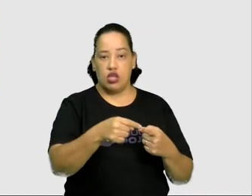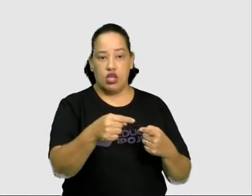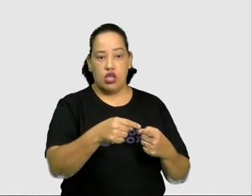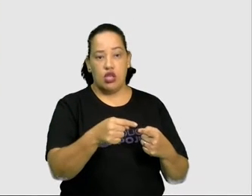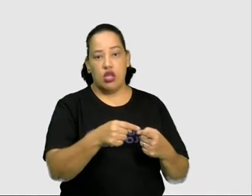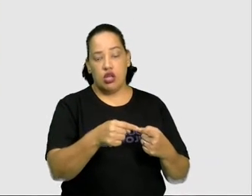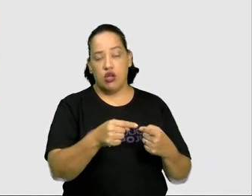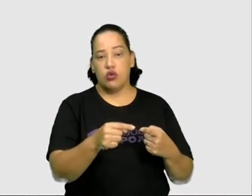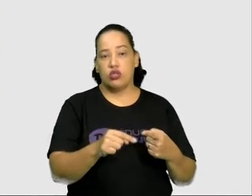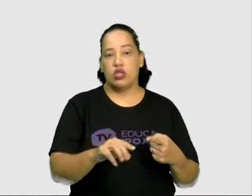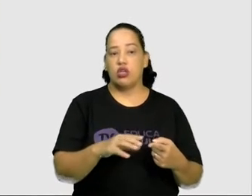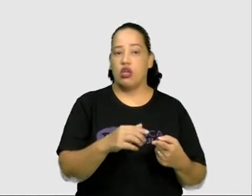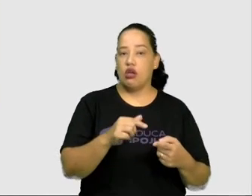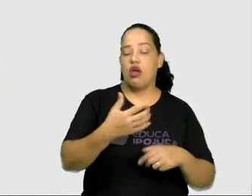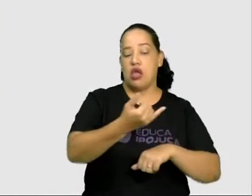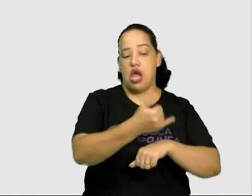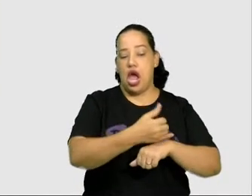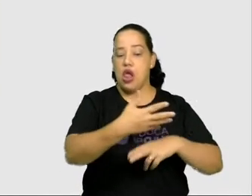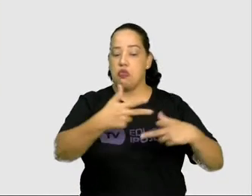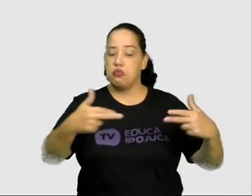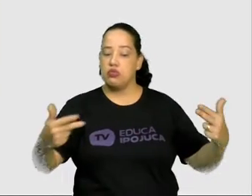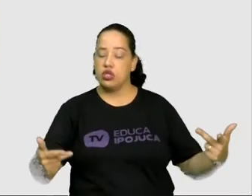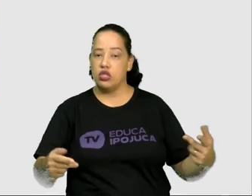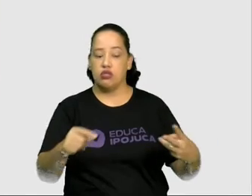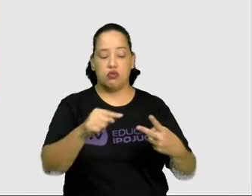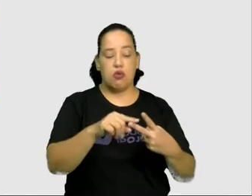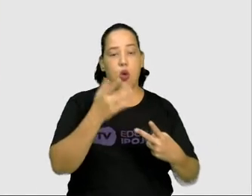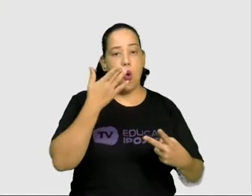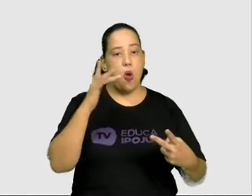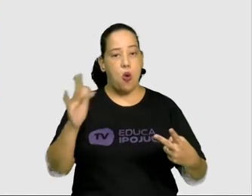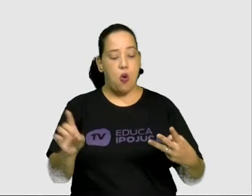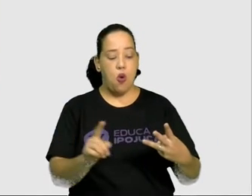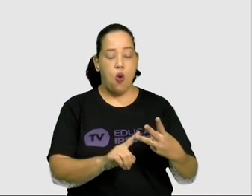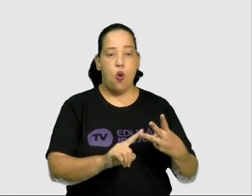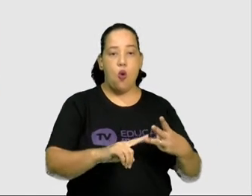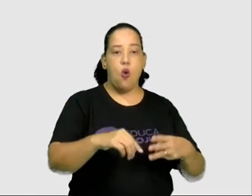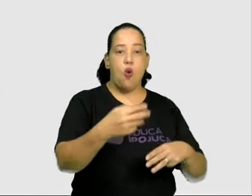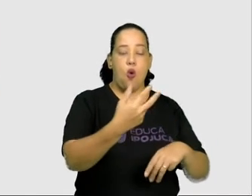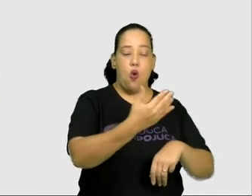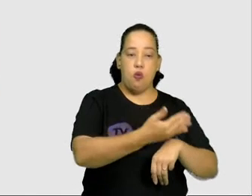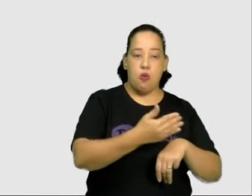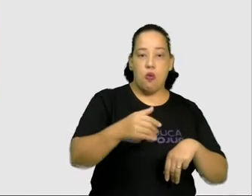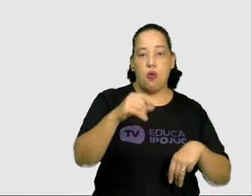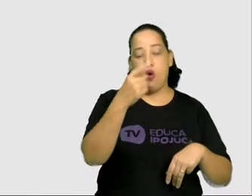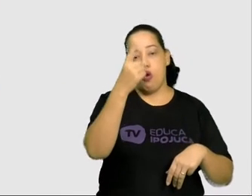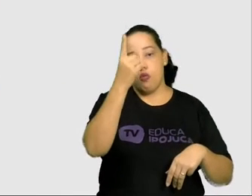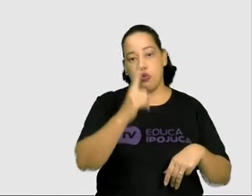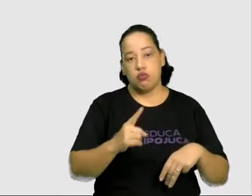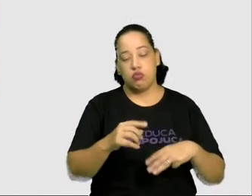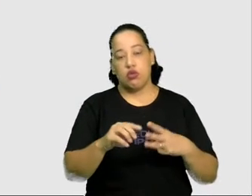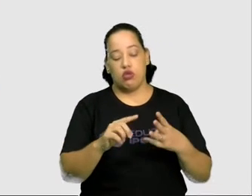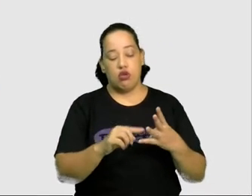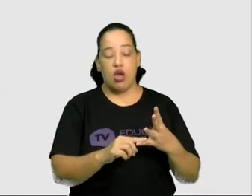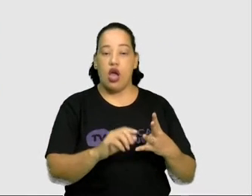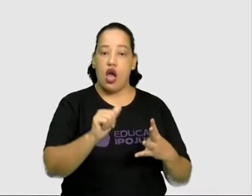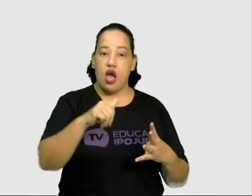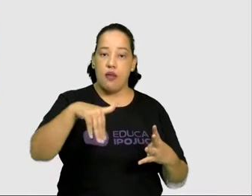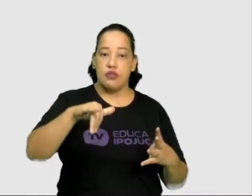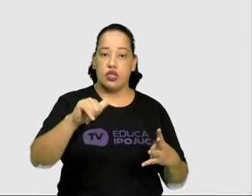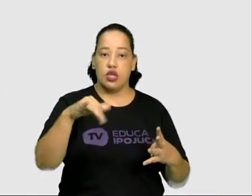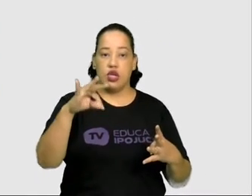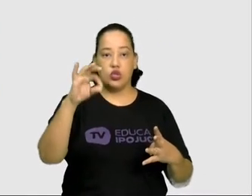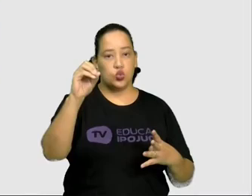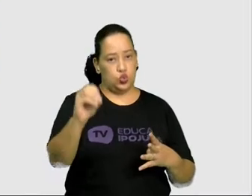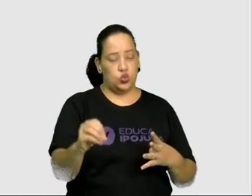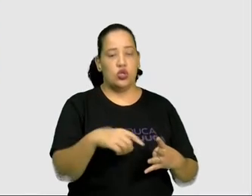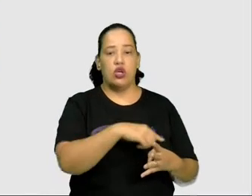utilizada para produzir o alumínio, o ouro, o cobre, o zinco, o amianto